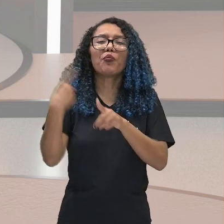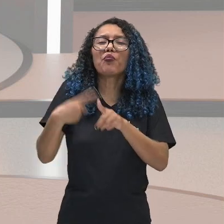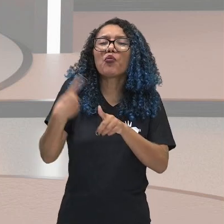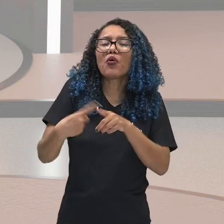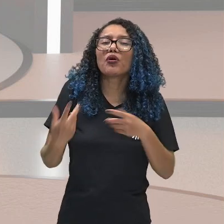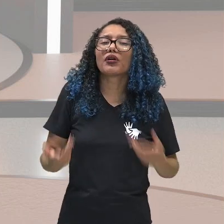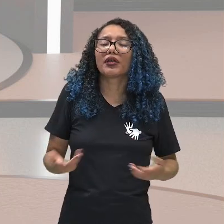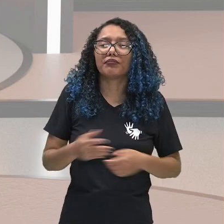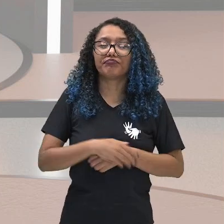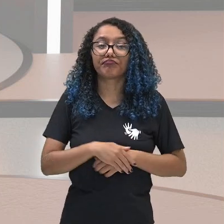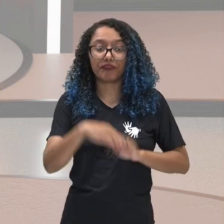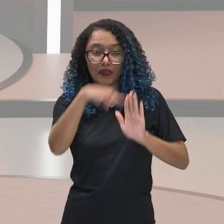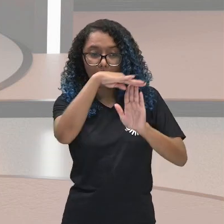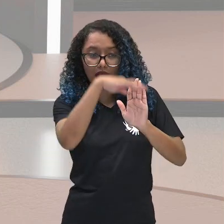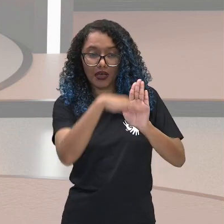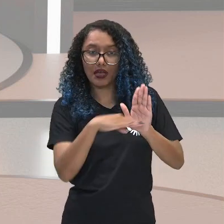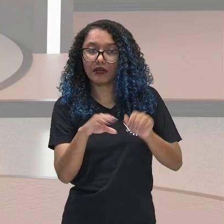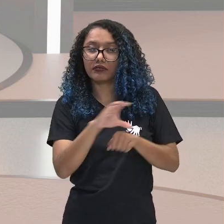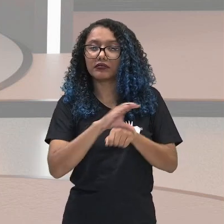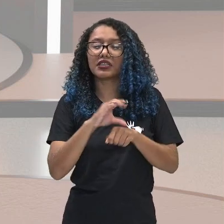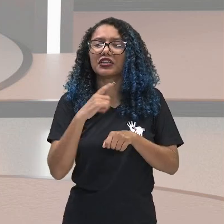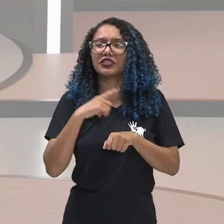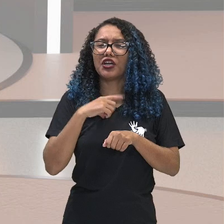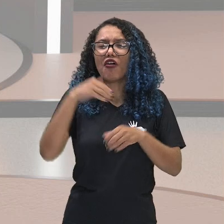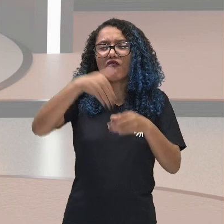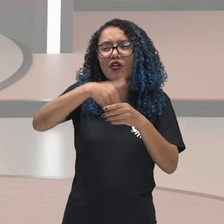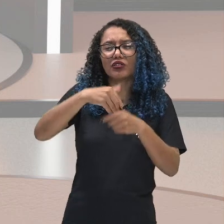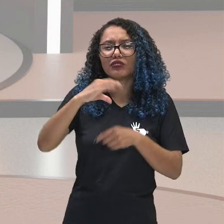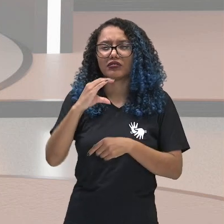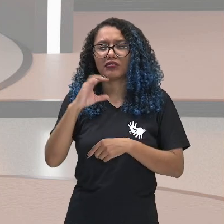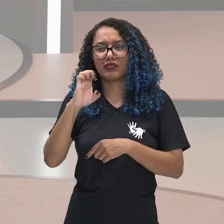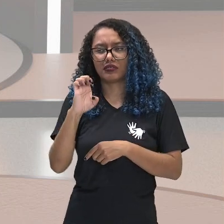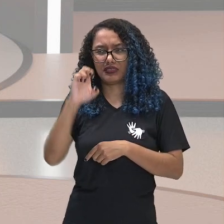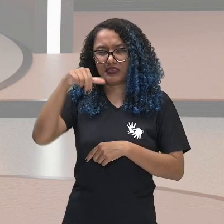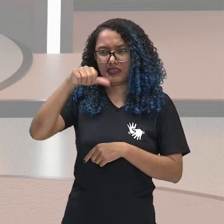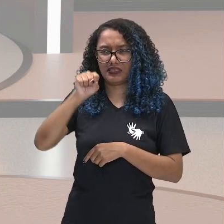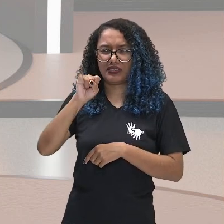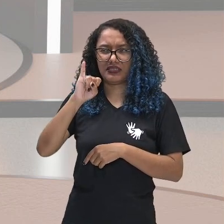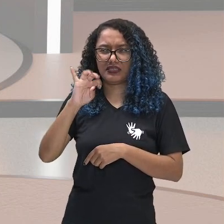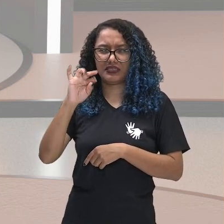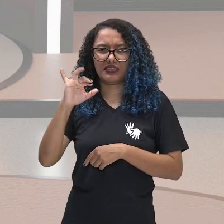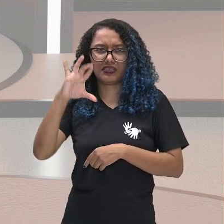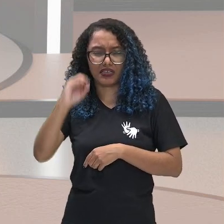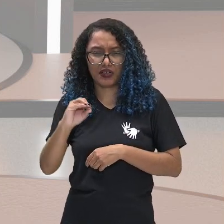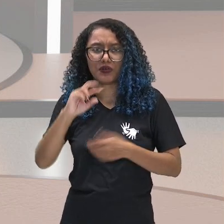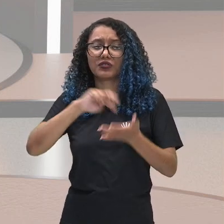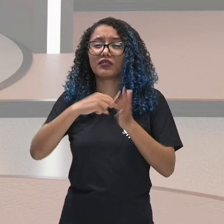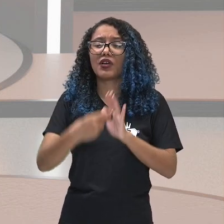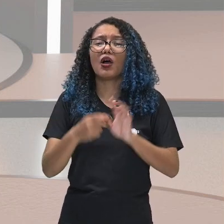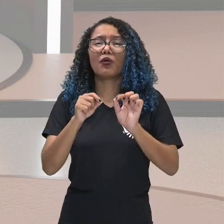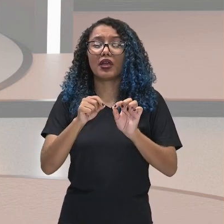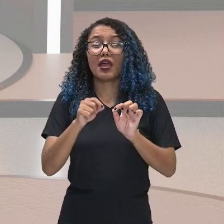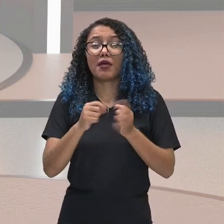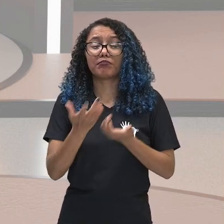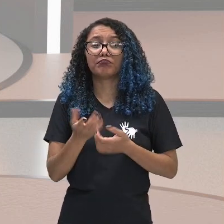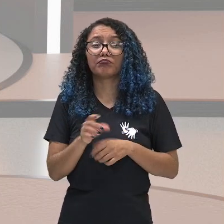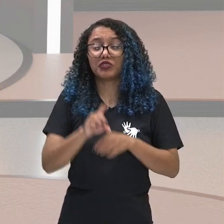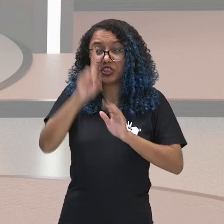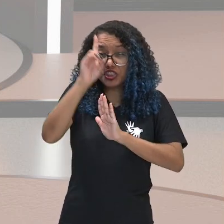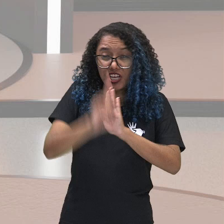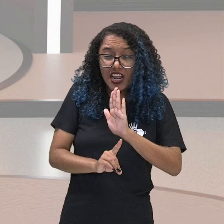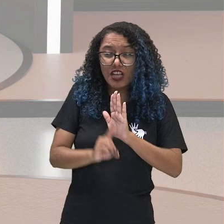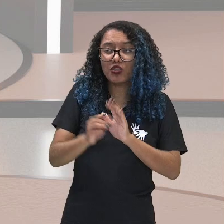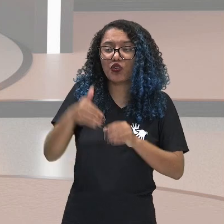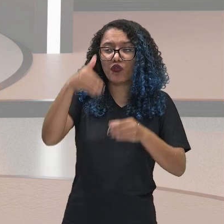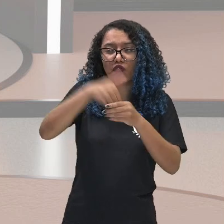Constituição tinha o voto censitário, ou seja, o direito eleitoral condicionado a certos níveis de